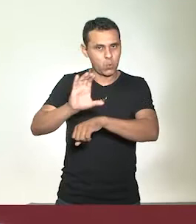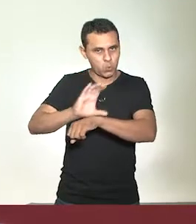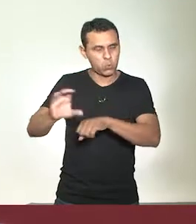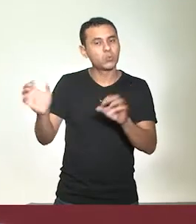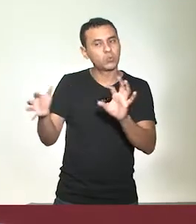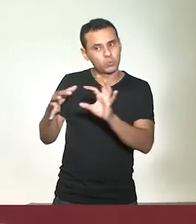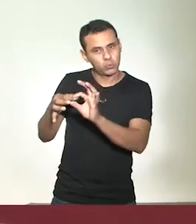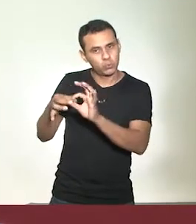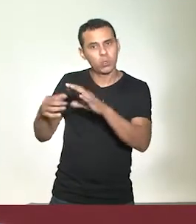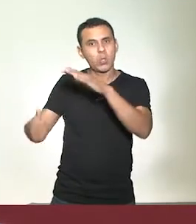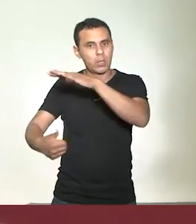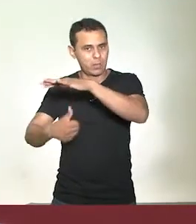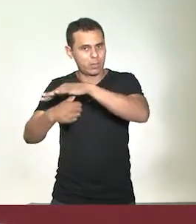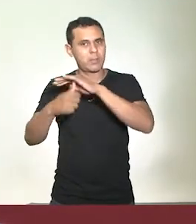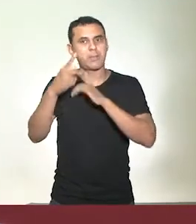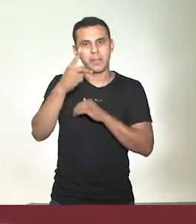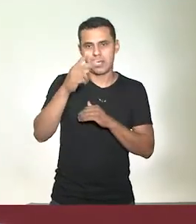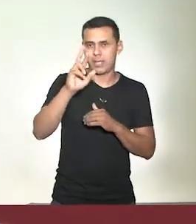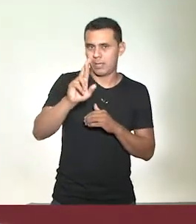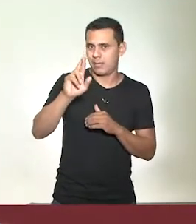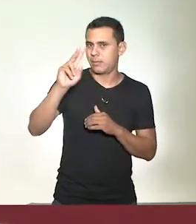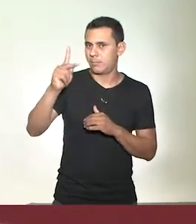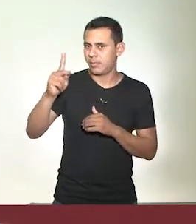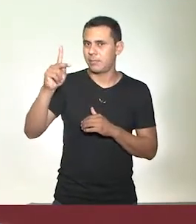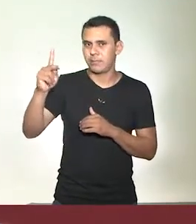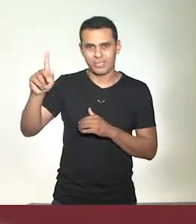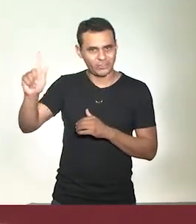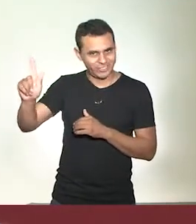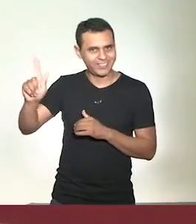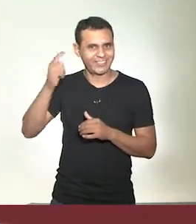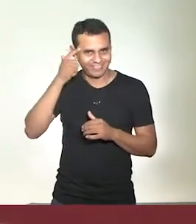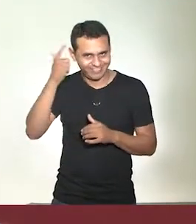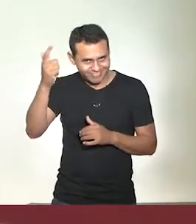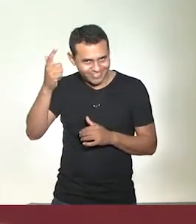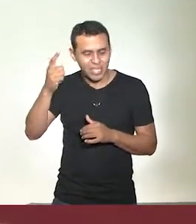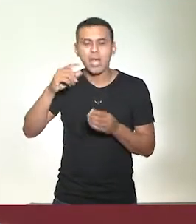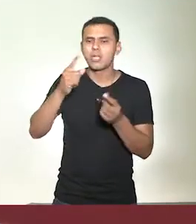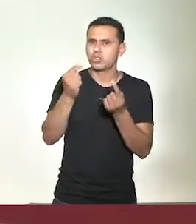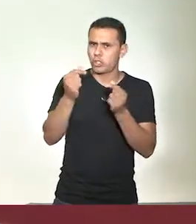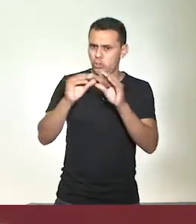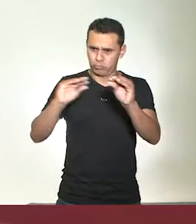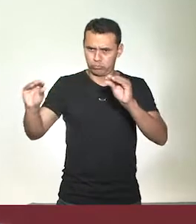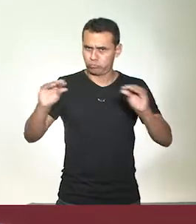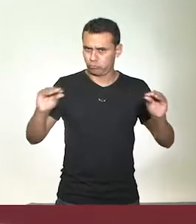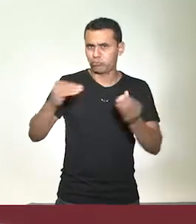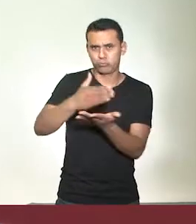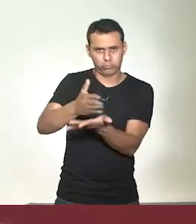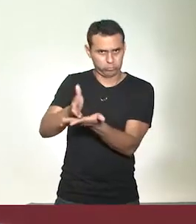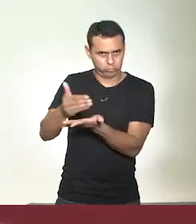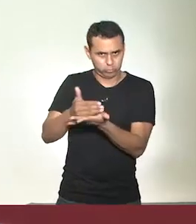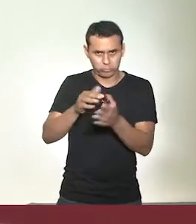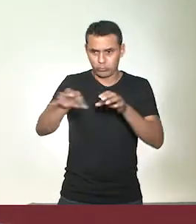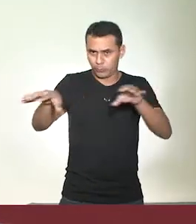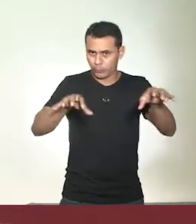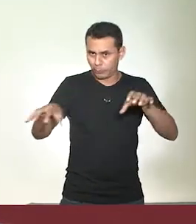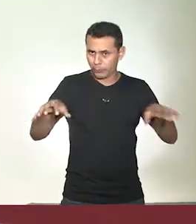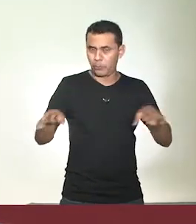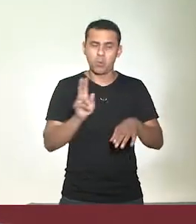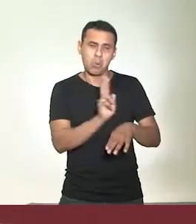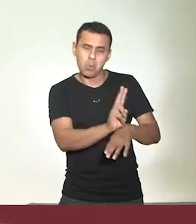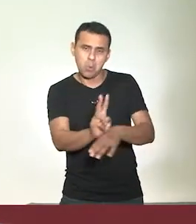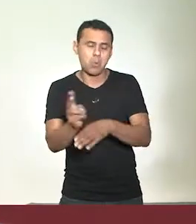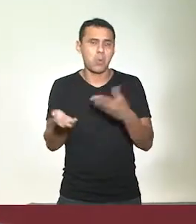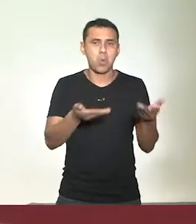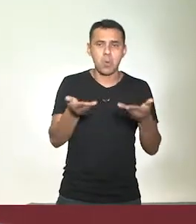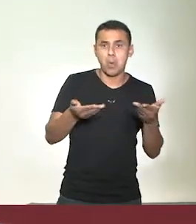com a corretora de pós-graduação nós queremos essa portaria e ovo uma destinação de recursos para os principais fatores que não tinham recursos para